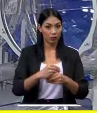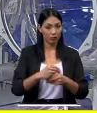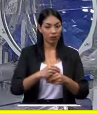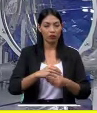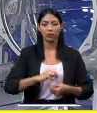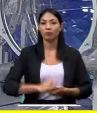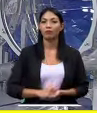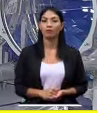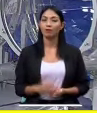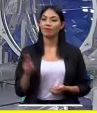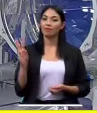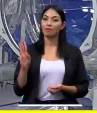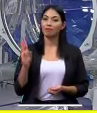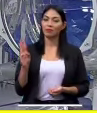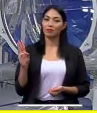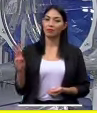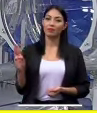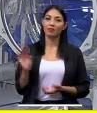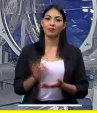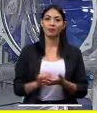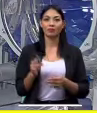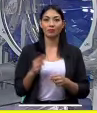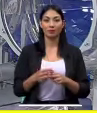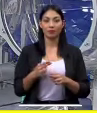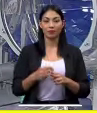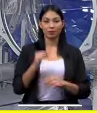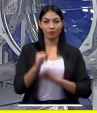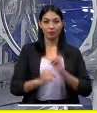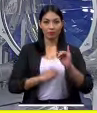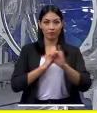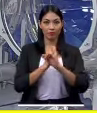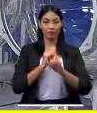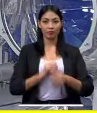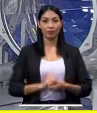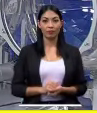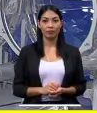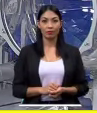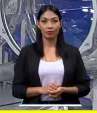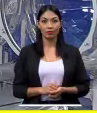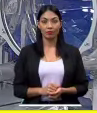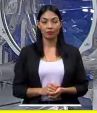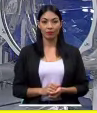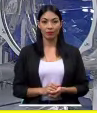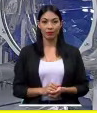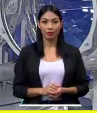acumulado. Acesse loterias.caixa.gov.br.